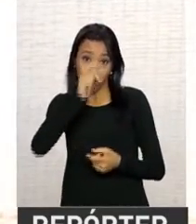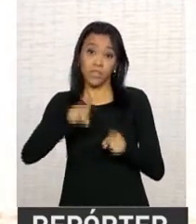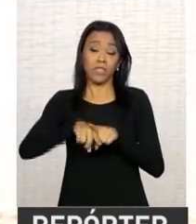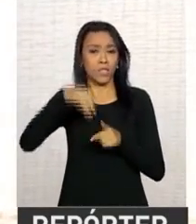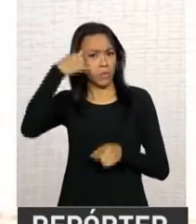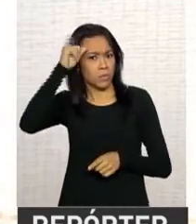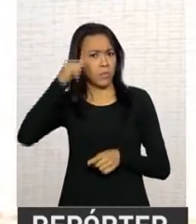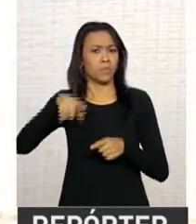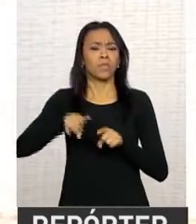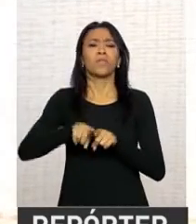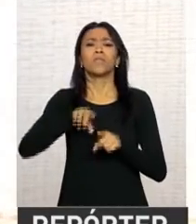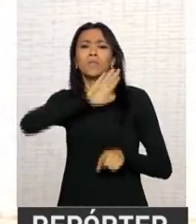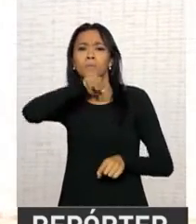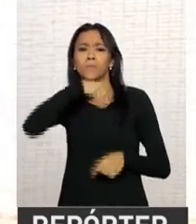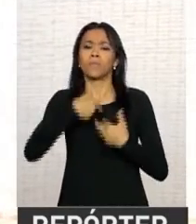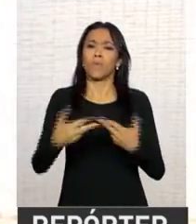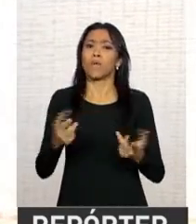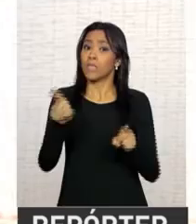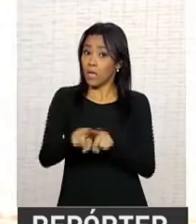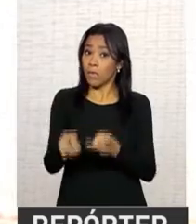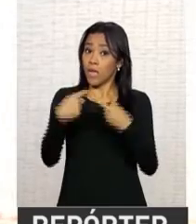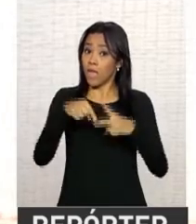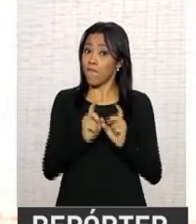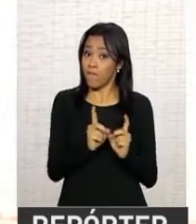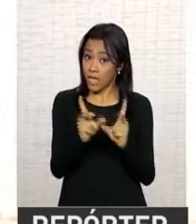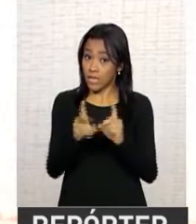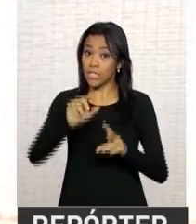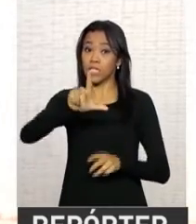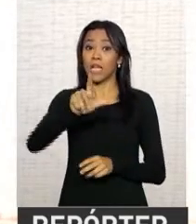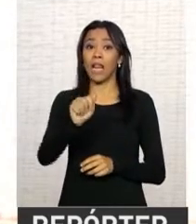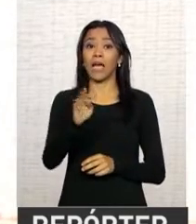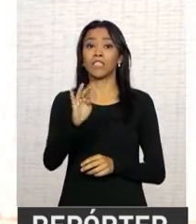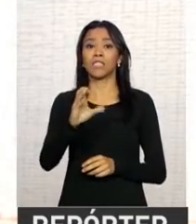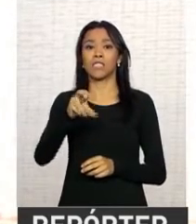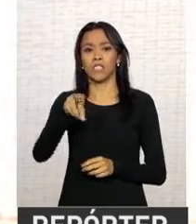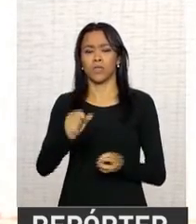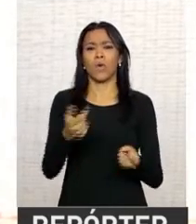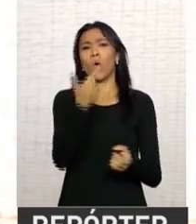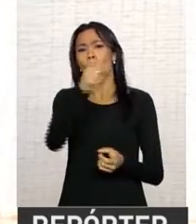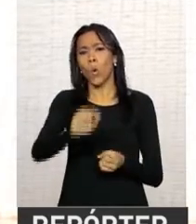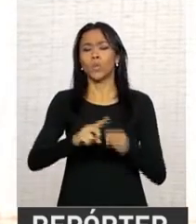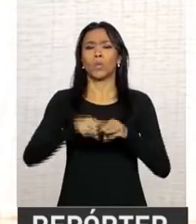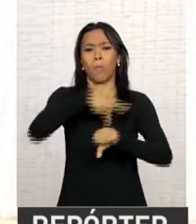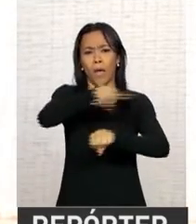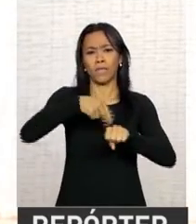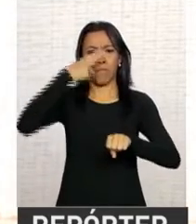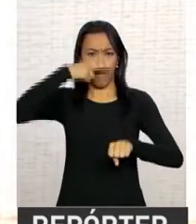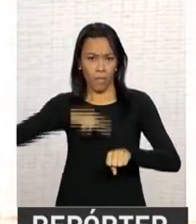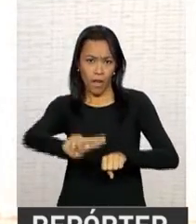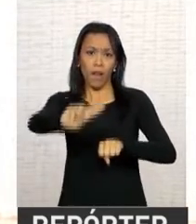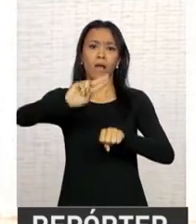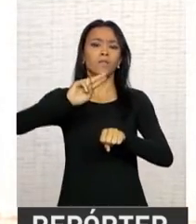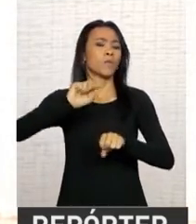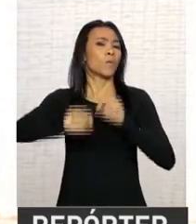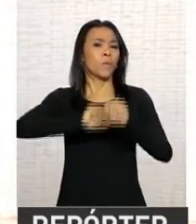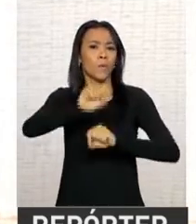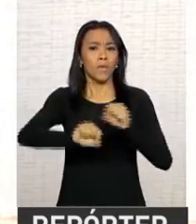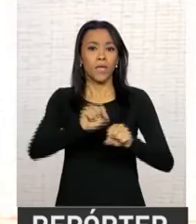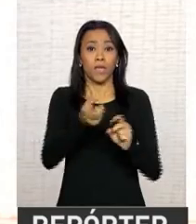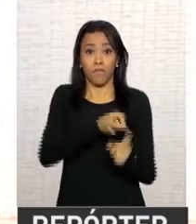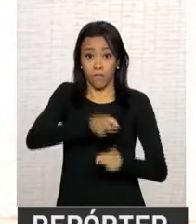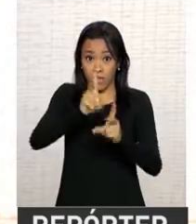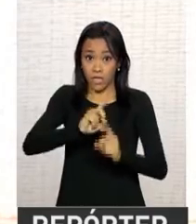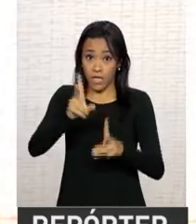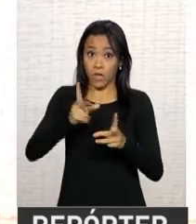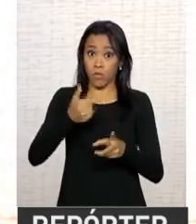iniciou se em negociações para venda de laticínios com a malásia foi dado início às negociações para a exportação de bovinos vivos